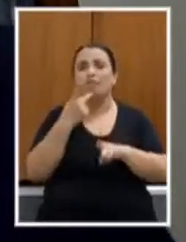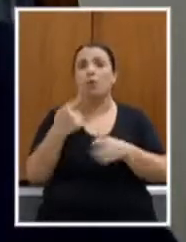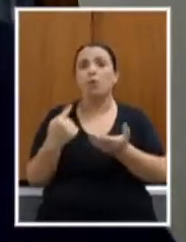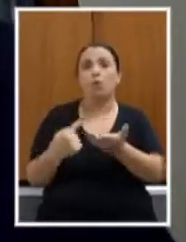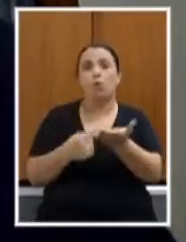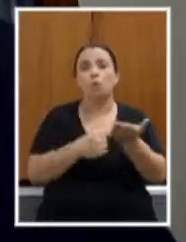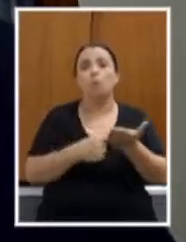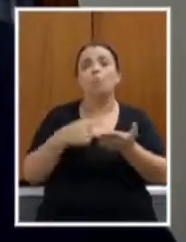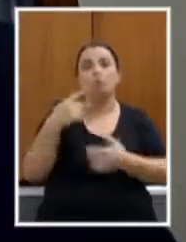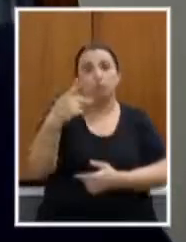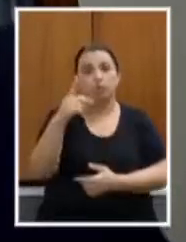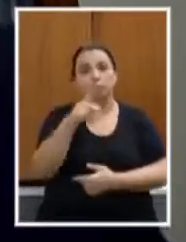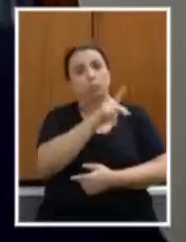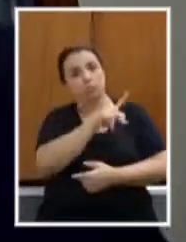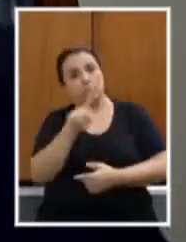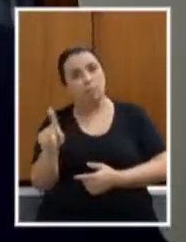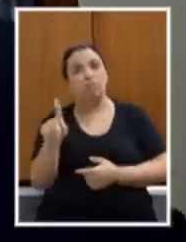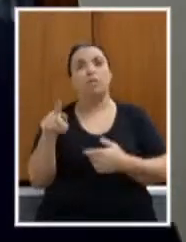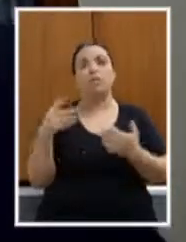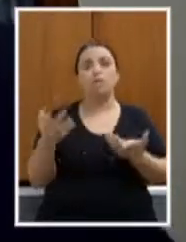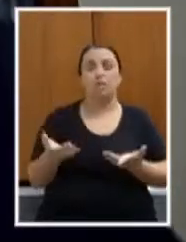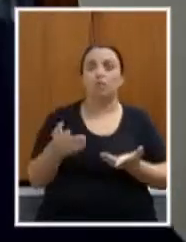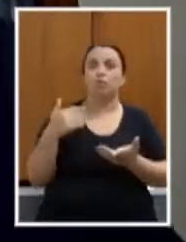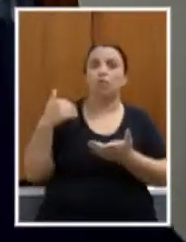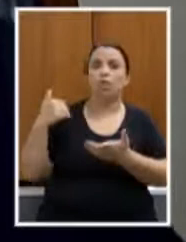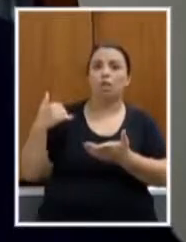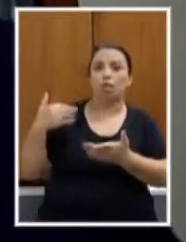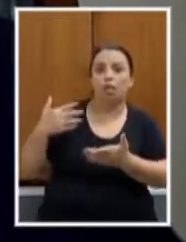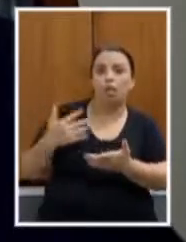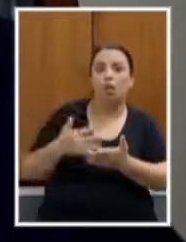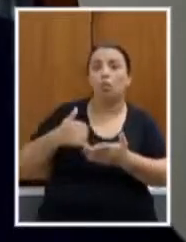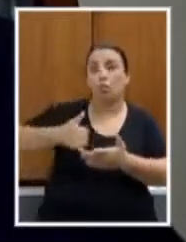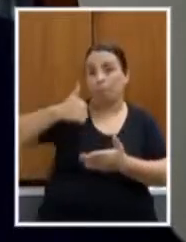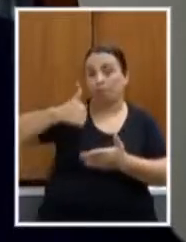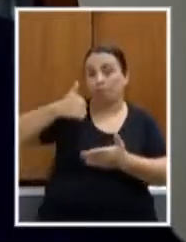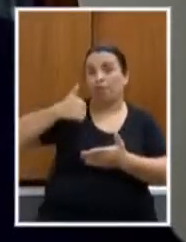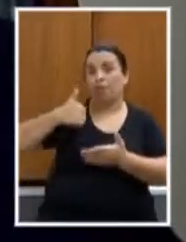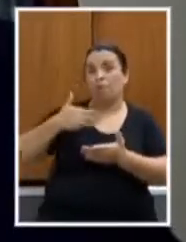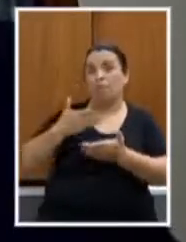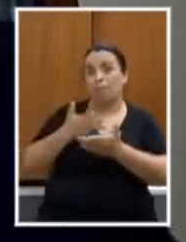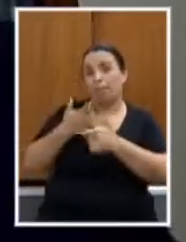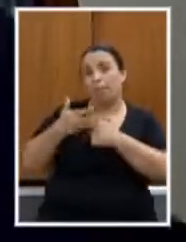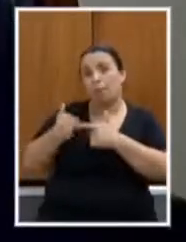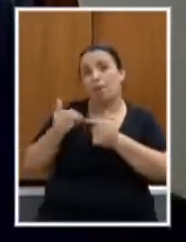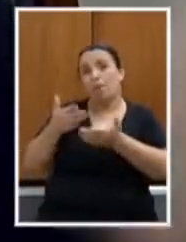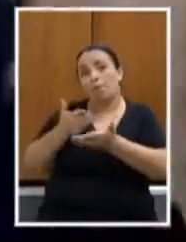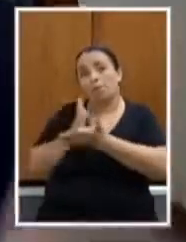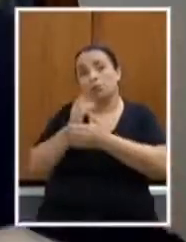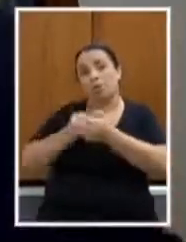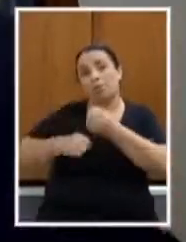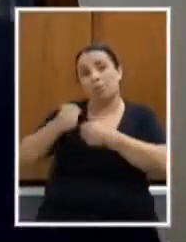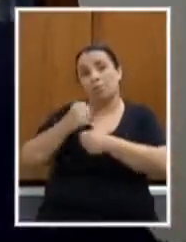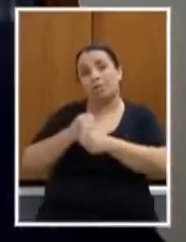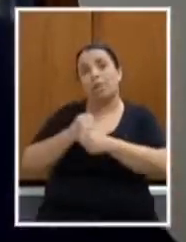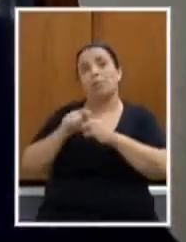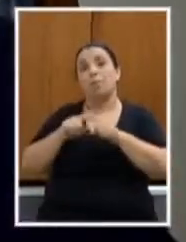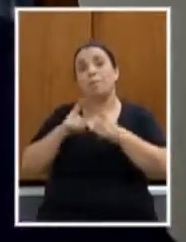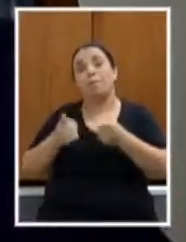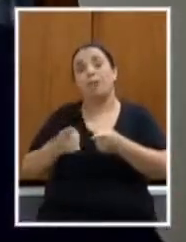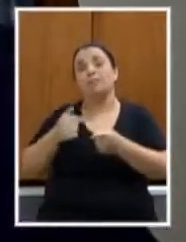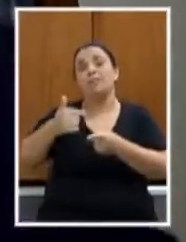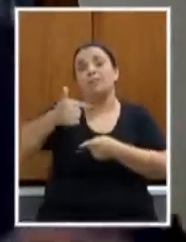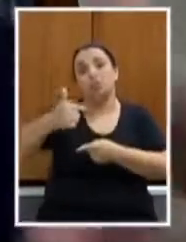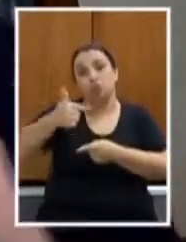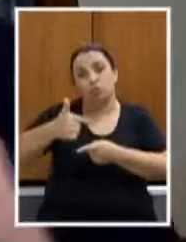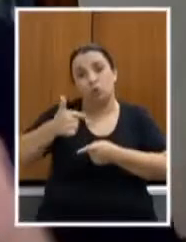de Vossa Excelência também, seja no decorrer do trâmite, no primeiro turno, colocando o ano passado, mas infelizmente, na hora que fomos votar em segundo